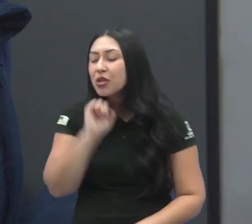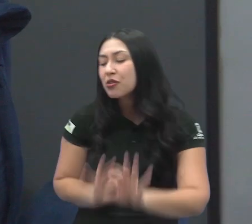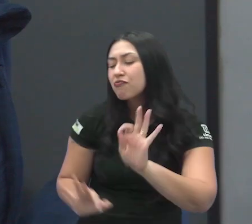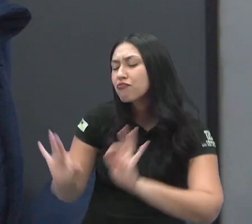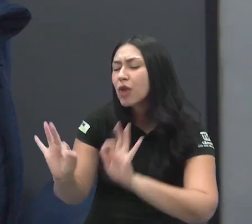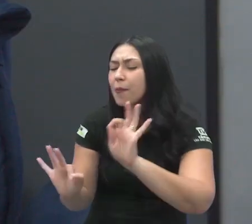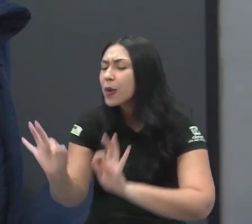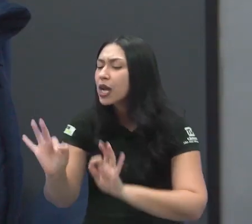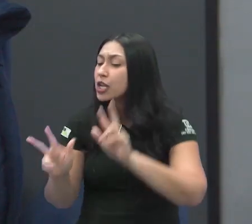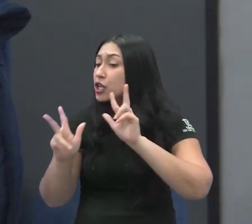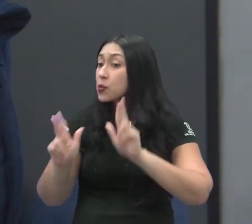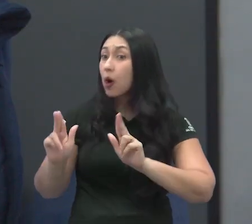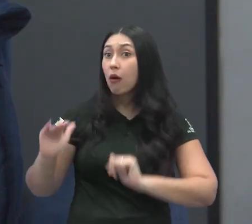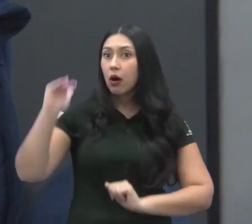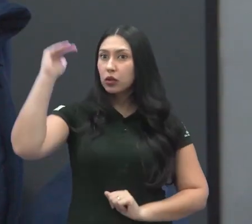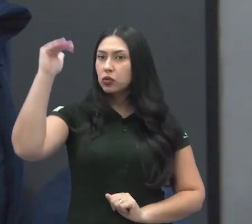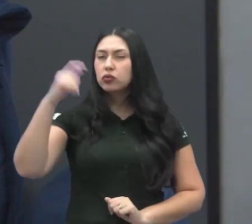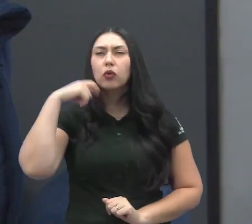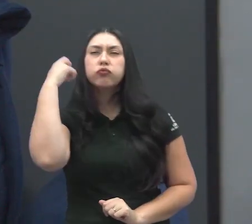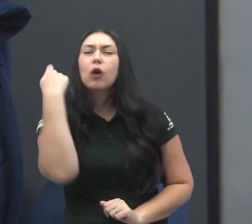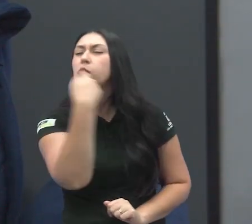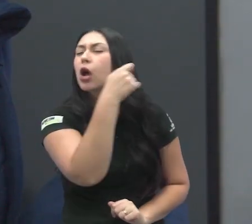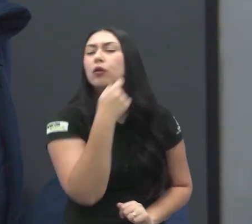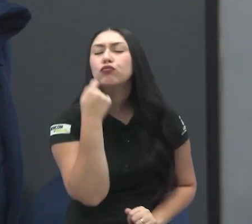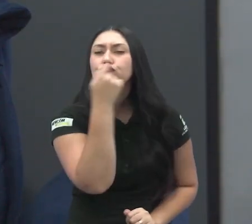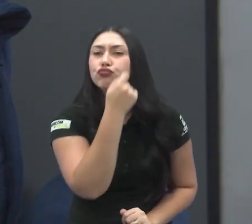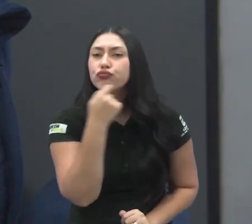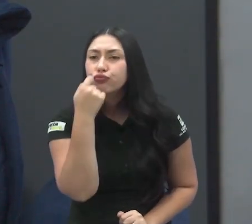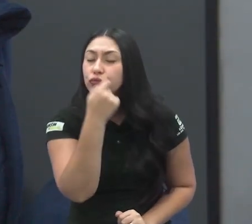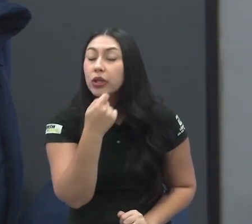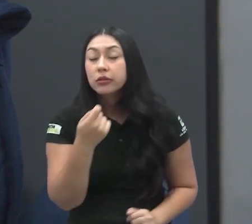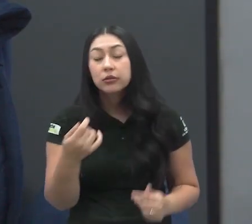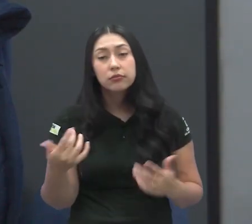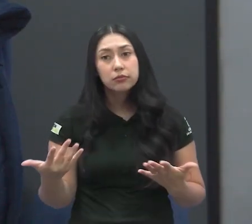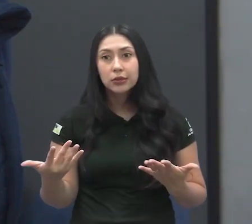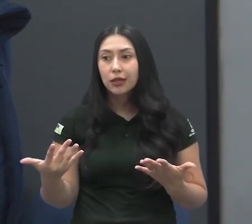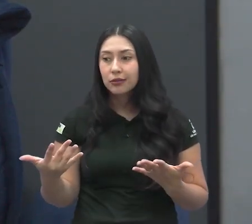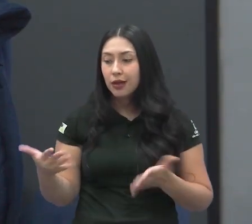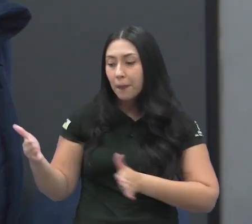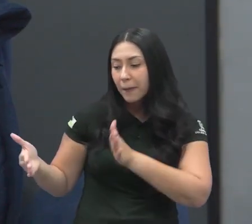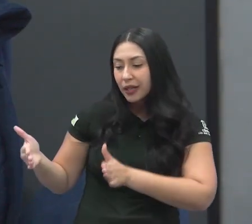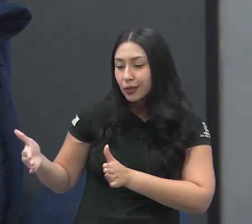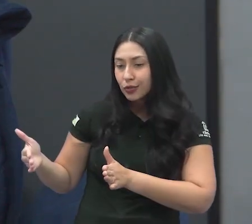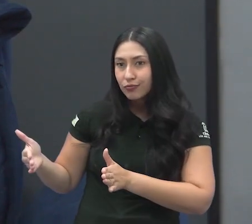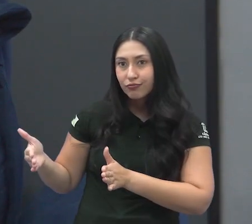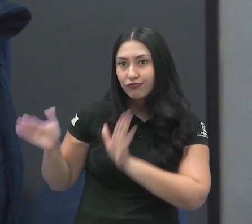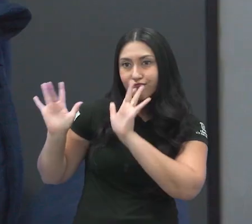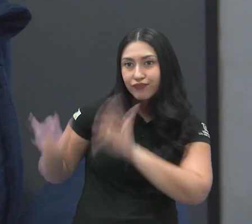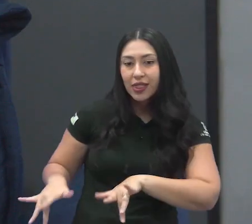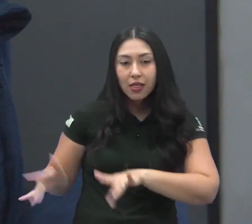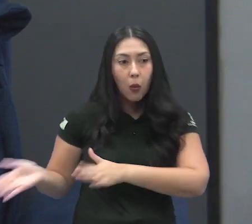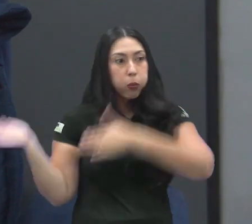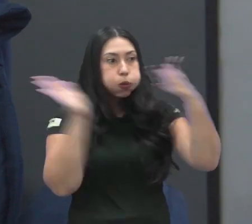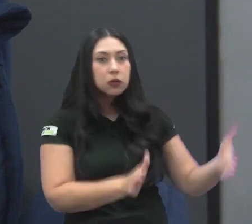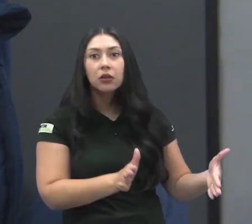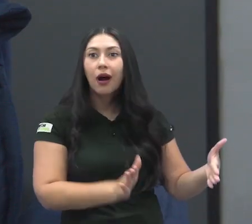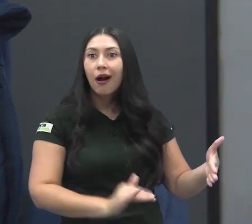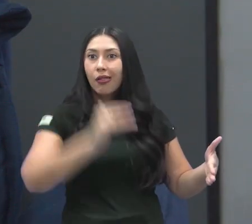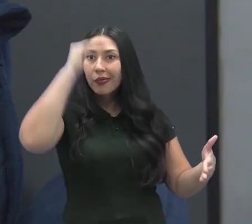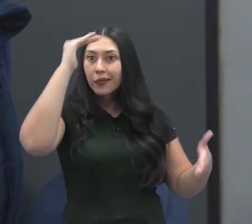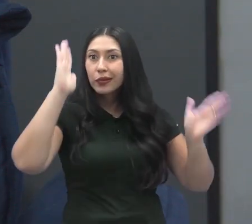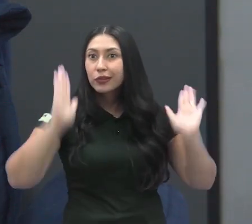a criança com roupa de adulto, faz maquiagem, passa batom, ou seja, pula uma etapa e acaba